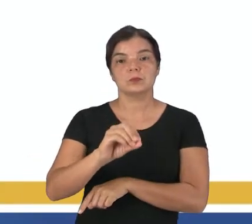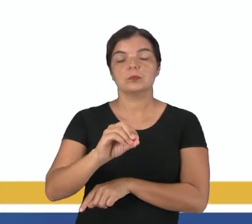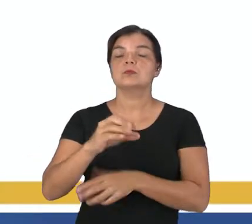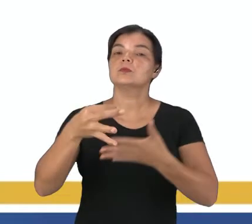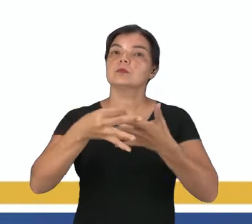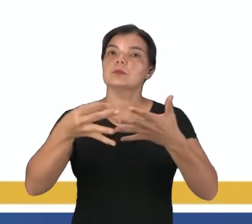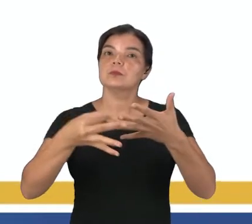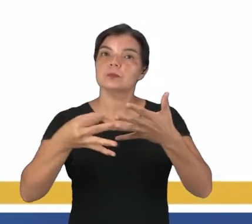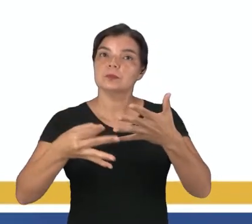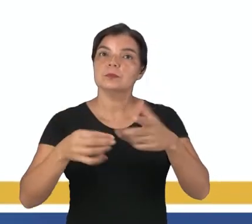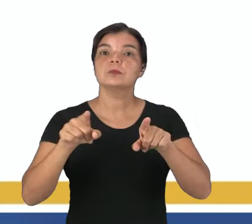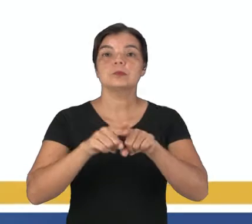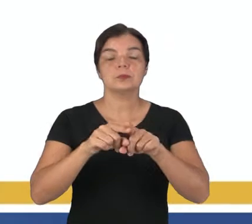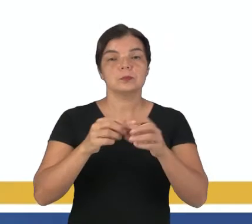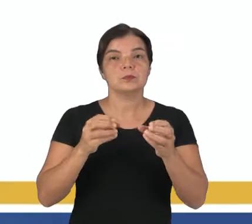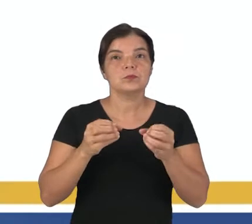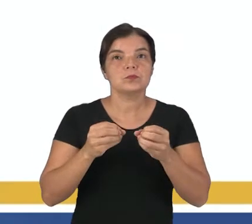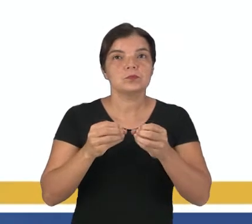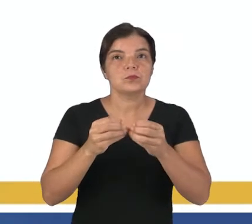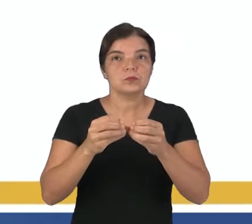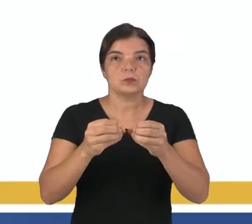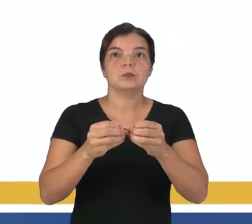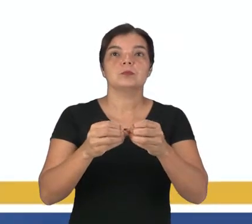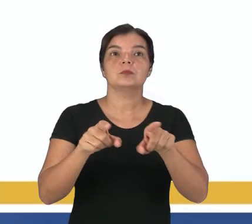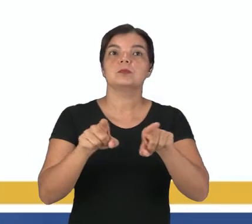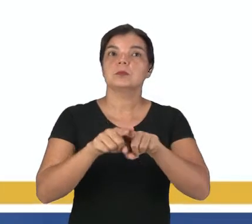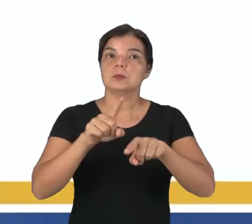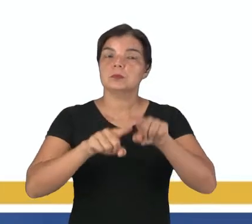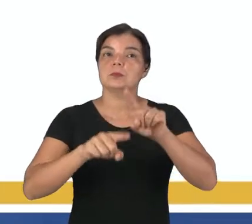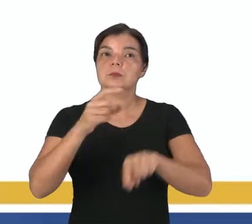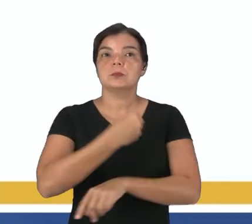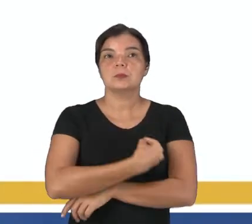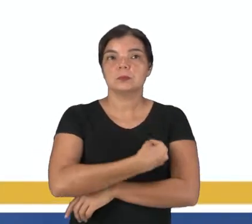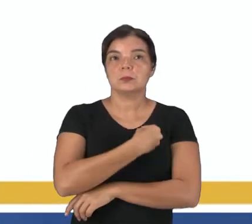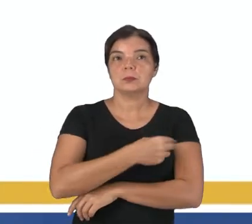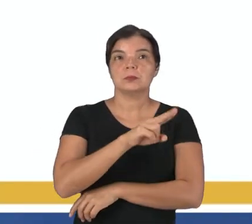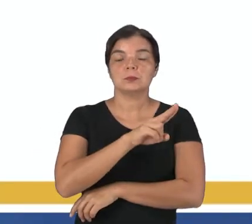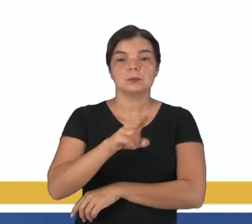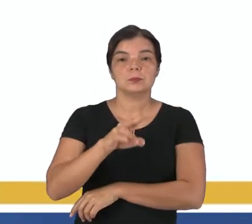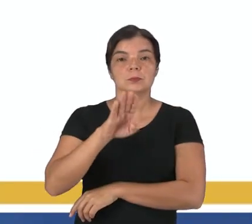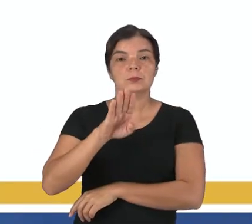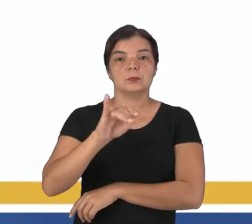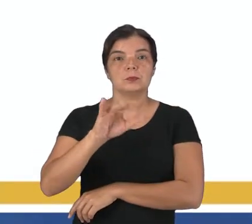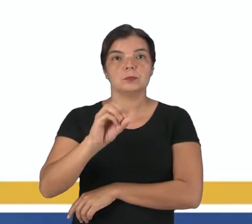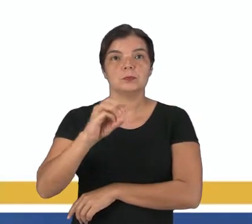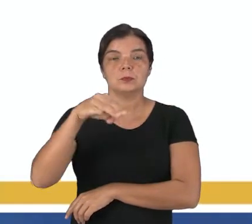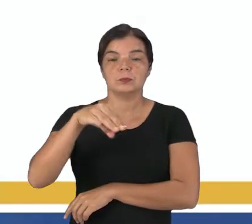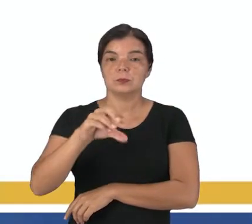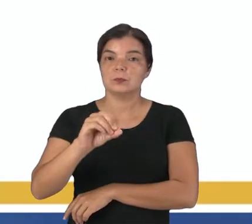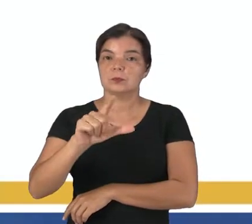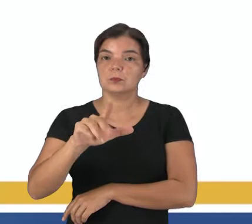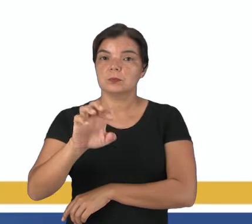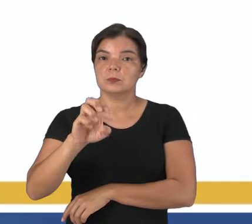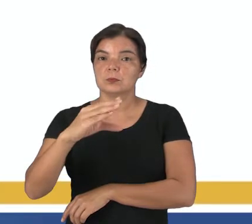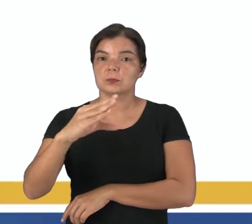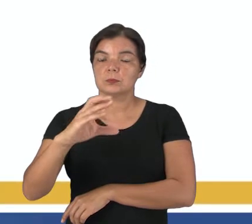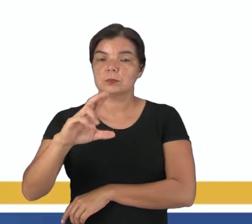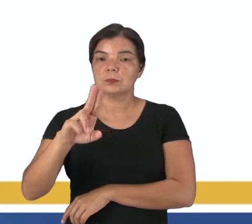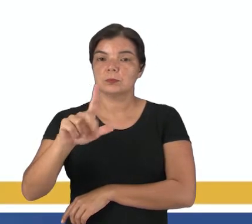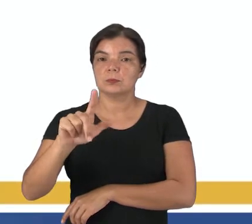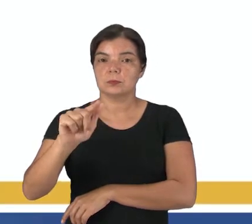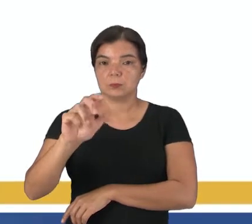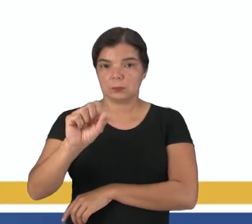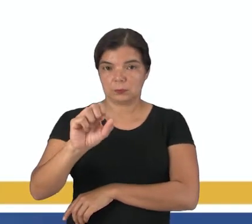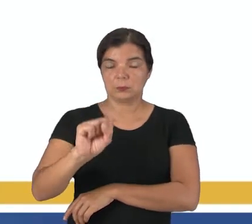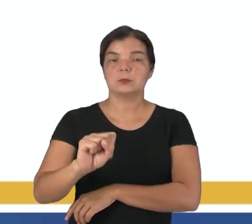bioelementos esses viu elementos eles se juntam formam moléculas né E essas moléculas formam a matéria